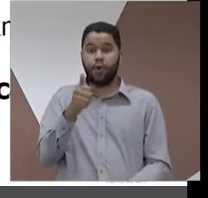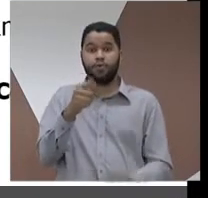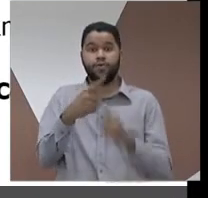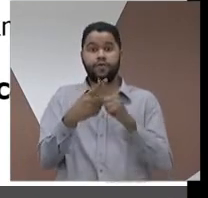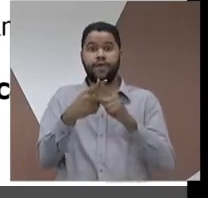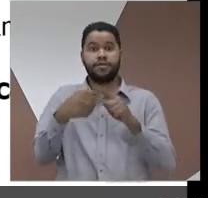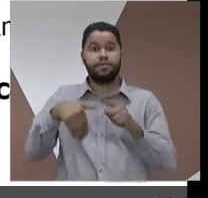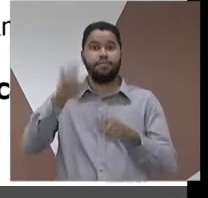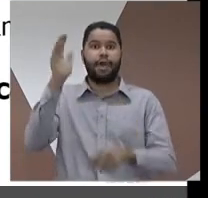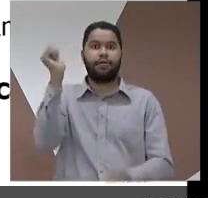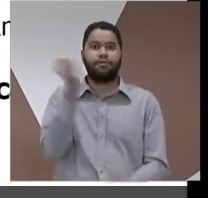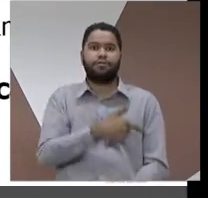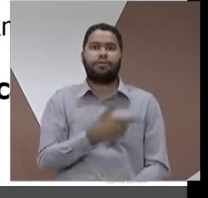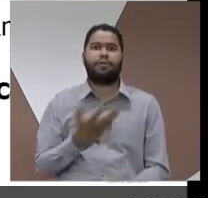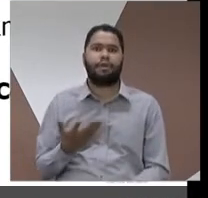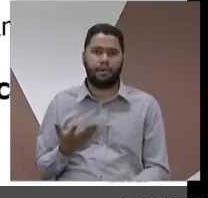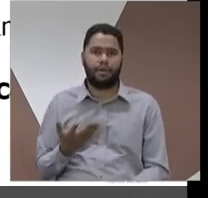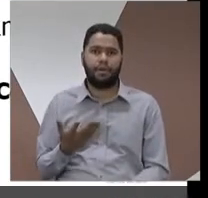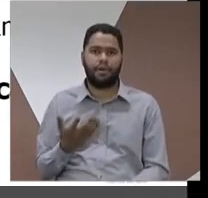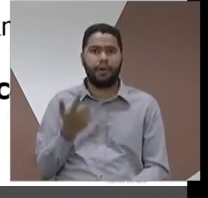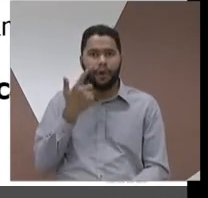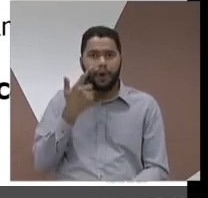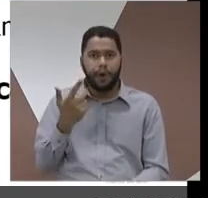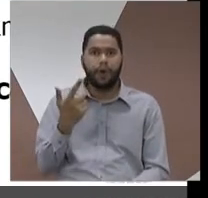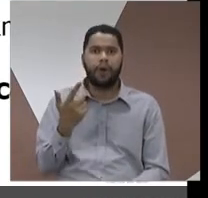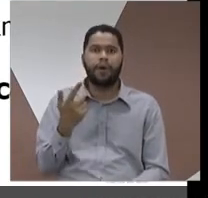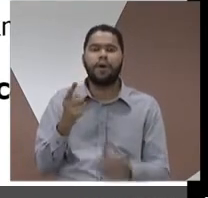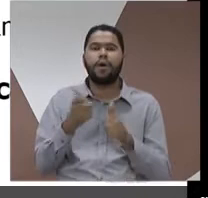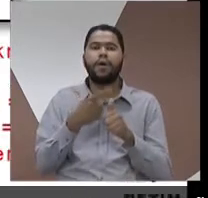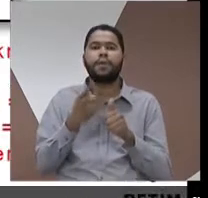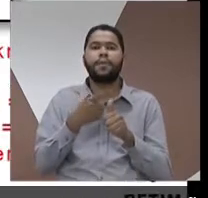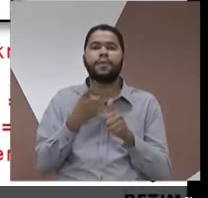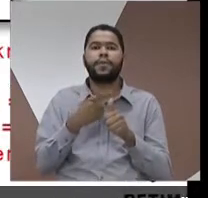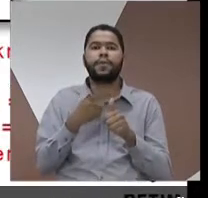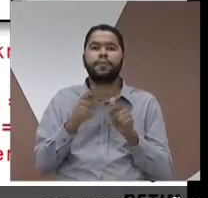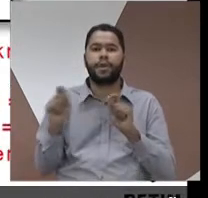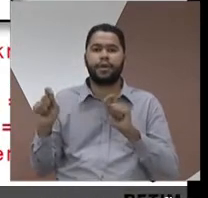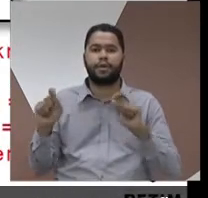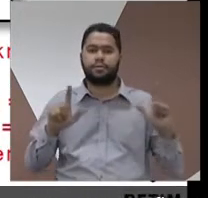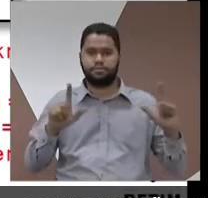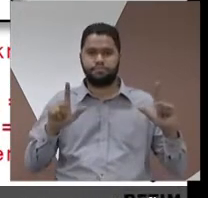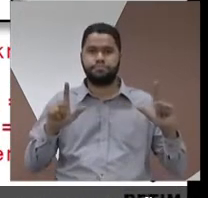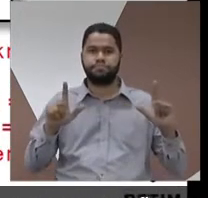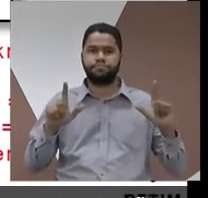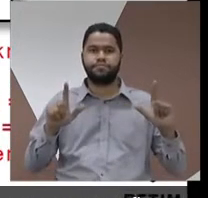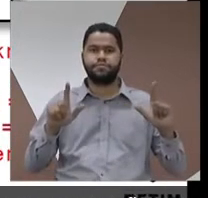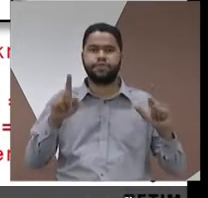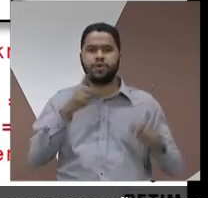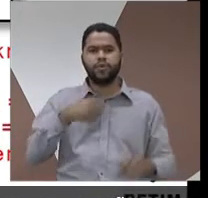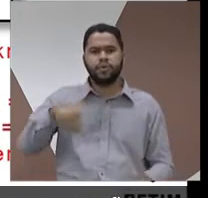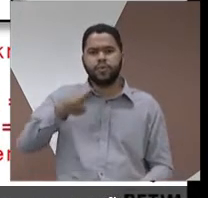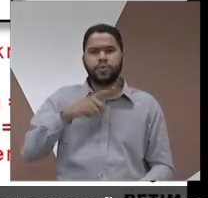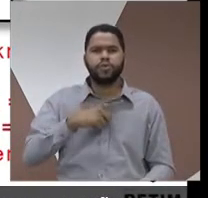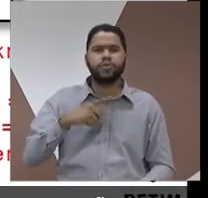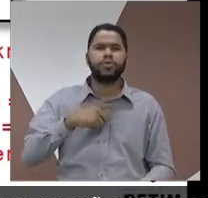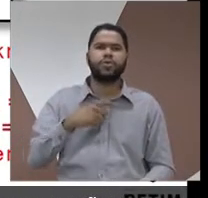Mas, volta lá a primeira lâmina. Bom, quando você tem aqui,